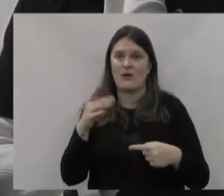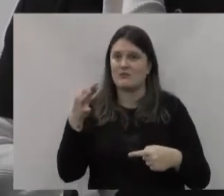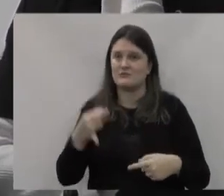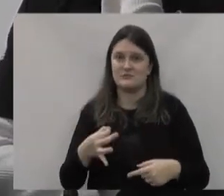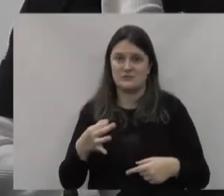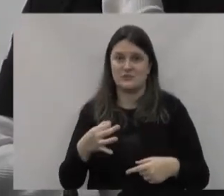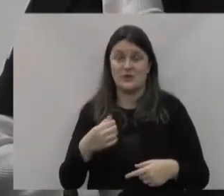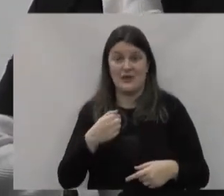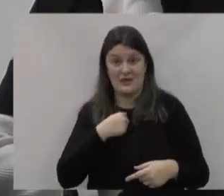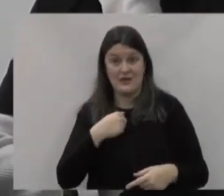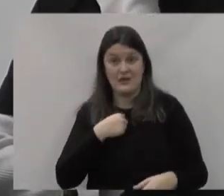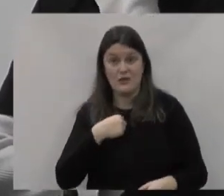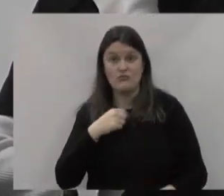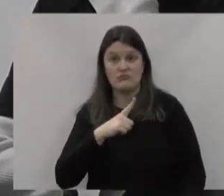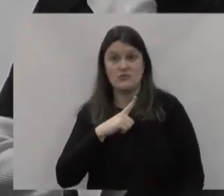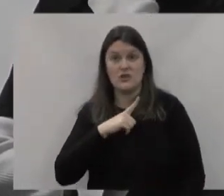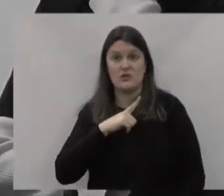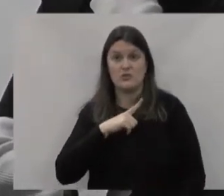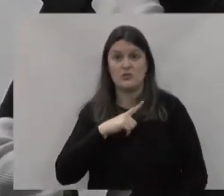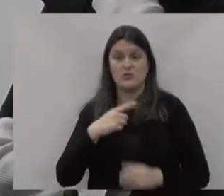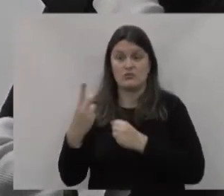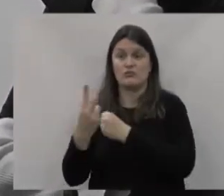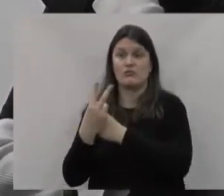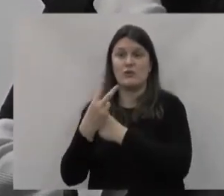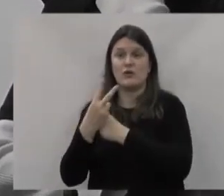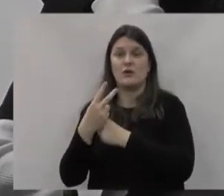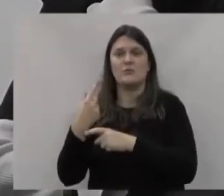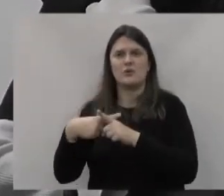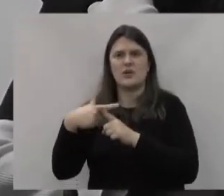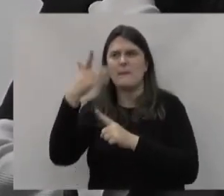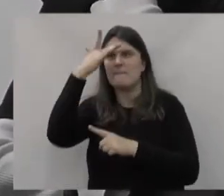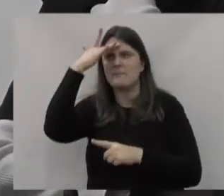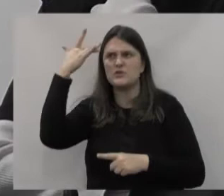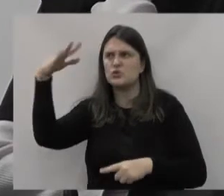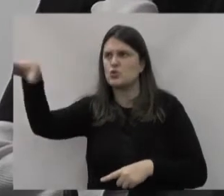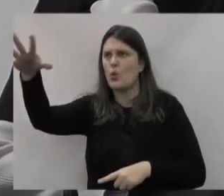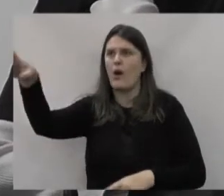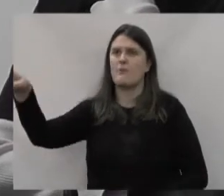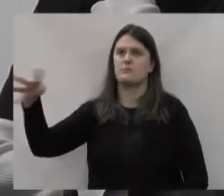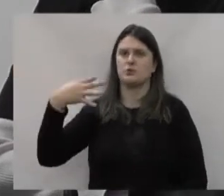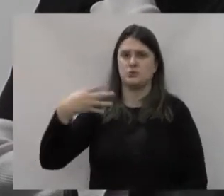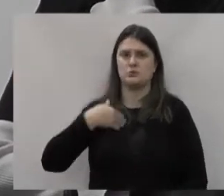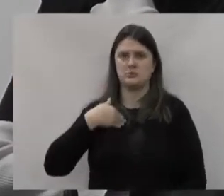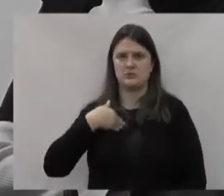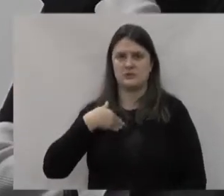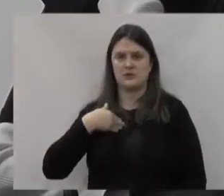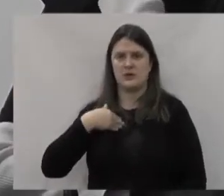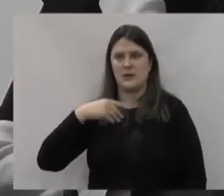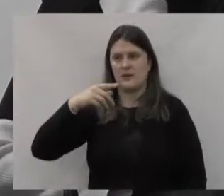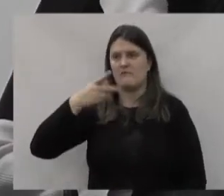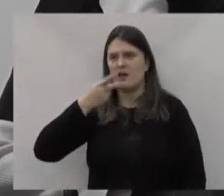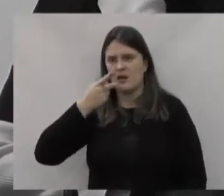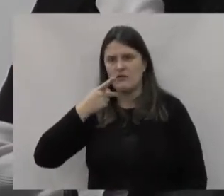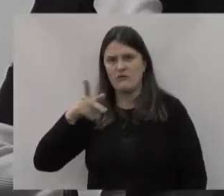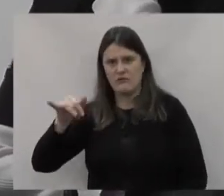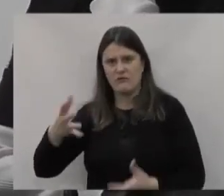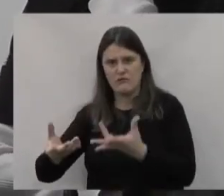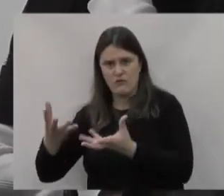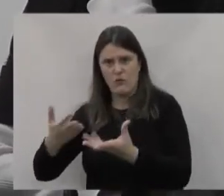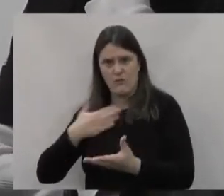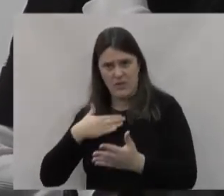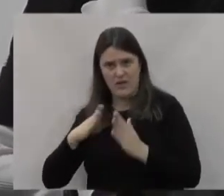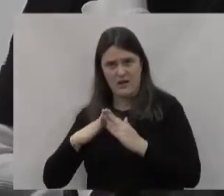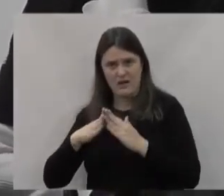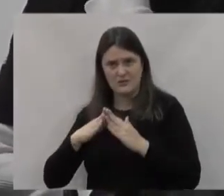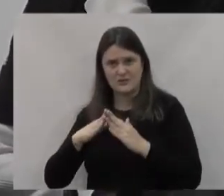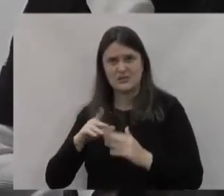porque, que nem eu estou com uma medida protetiva. Eu fui ameaçada, né? Ameaçaram tacar fogo na minha casa. Ameaçaram que